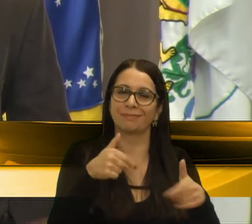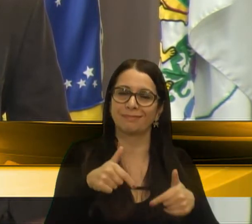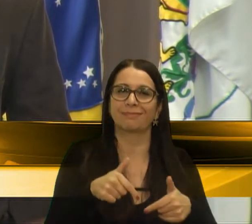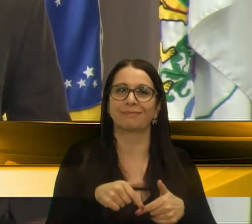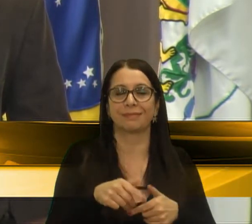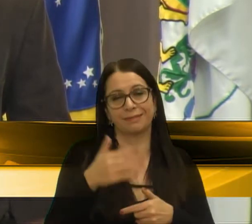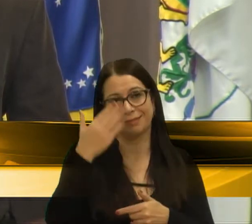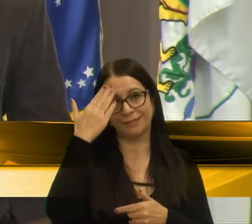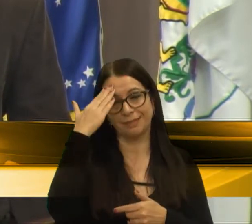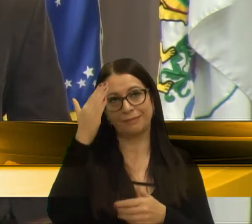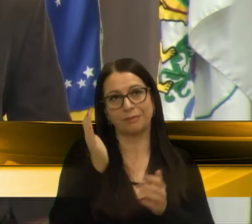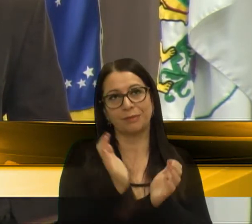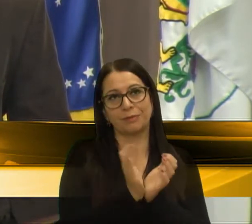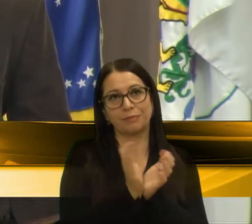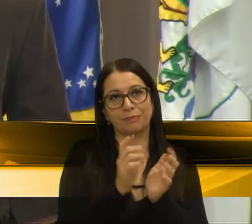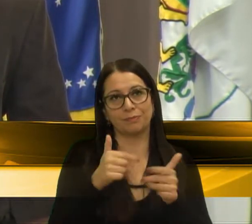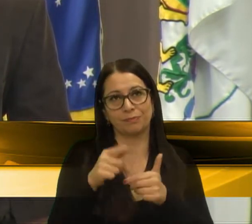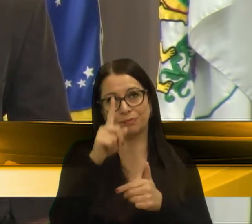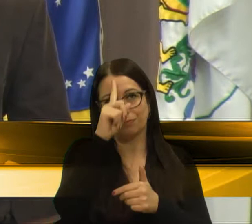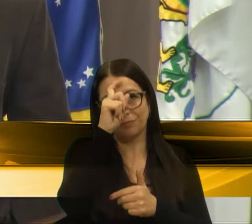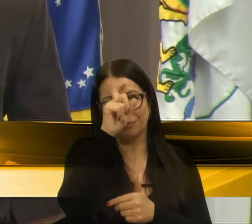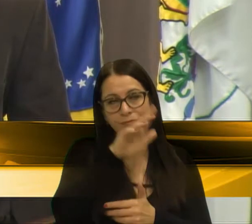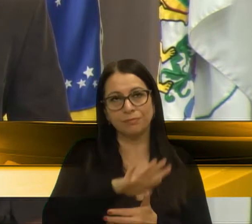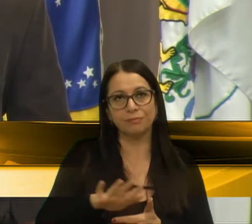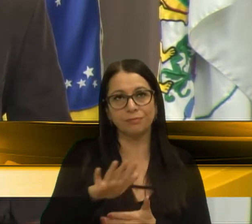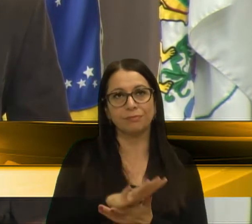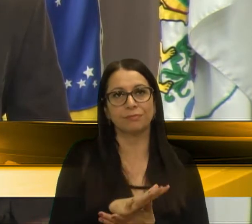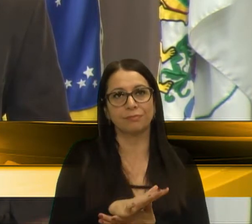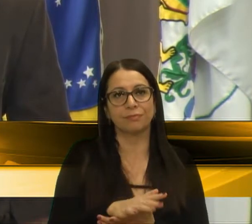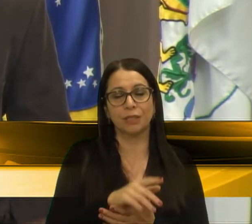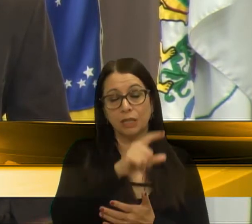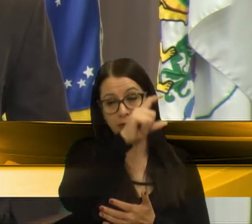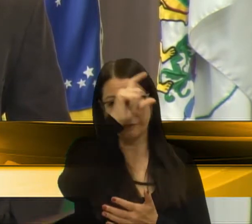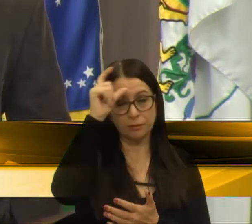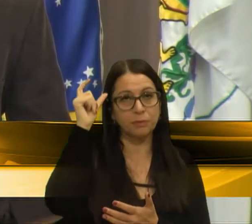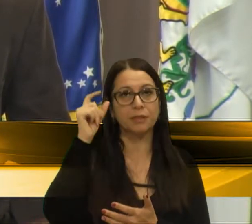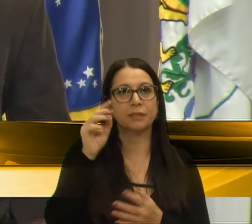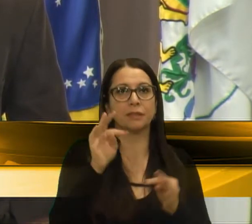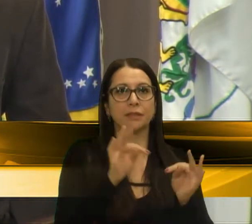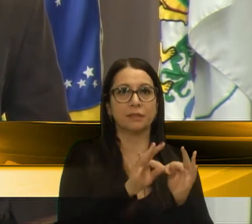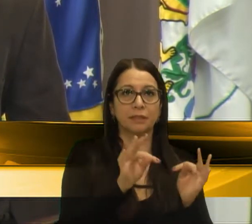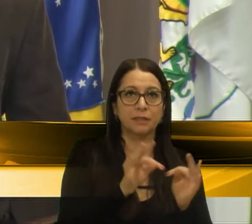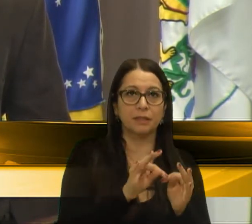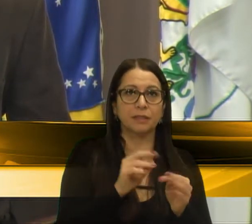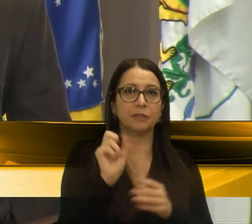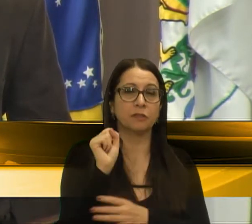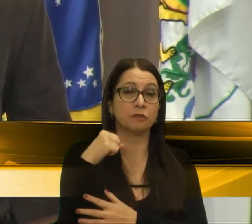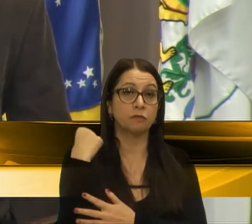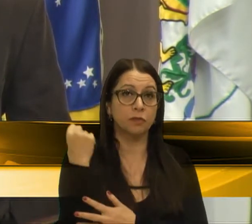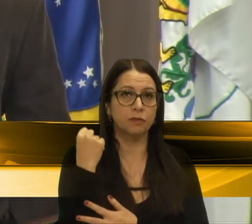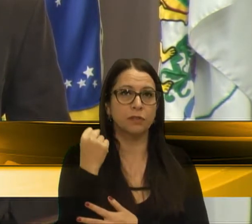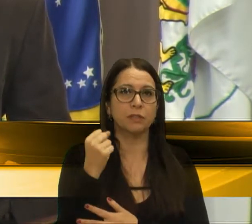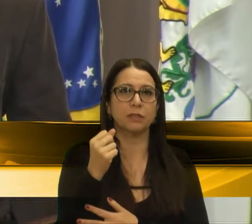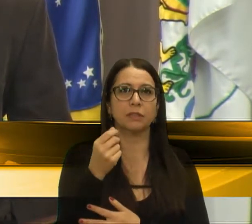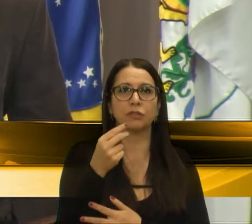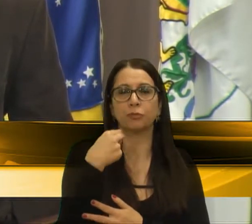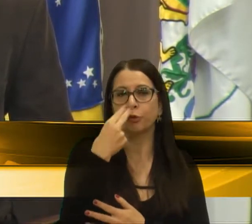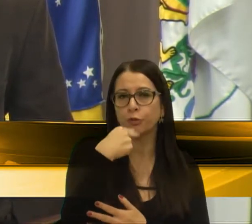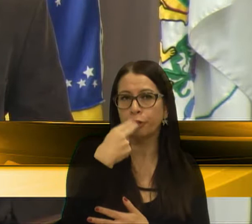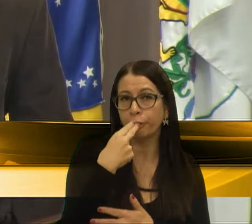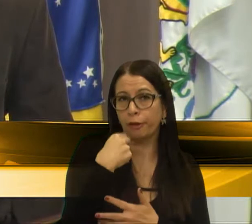queria agradecer a minha equipe de trabalho do Hospital Geral, os enfermeiros, técnicos, fisioterapeutas,